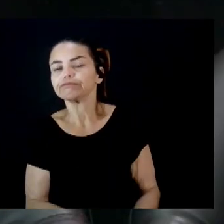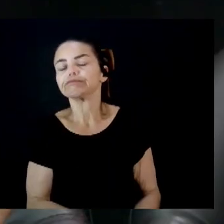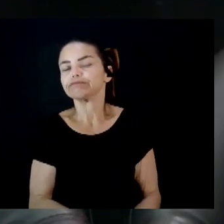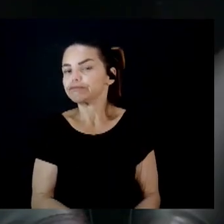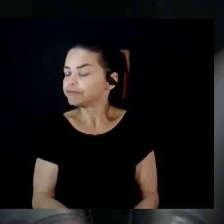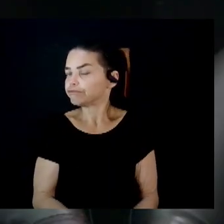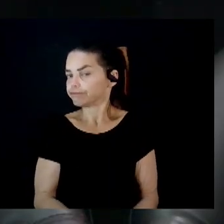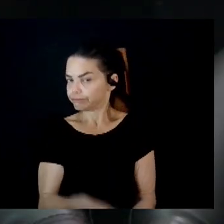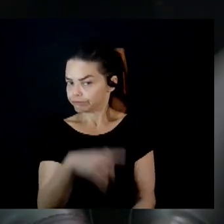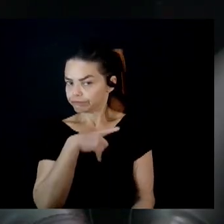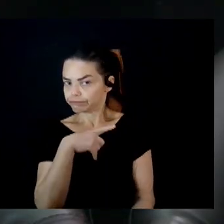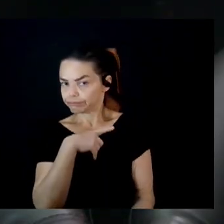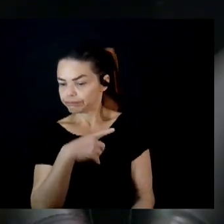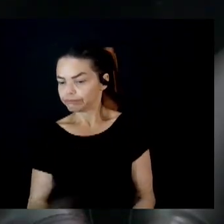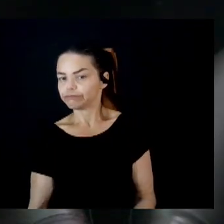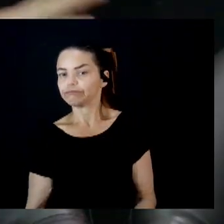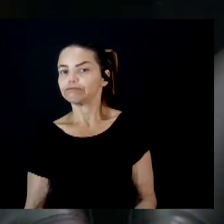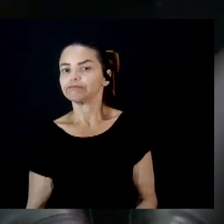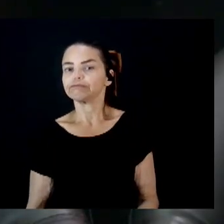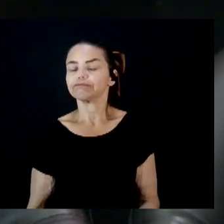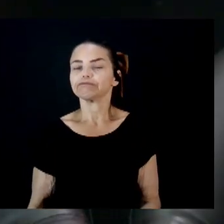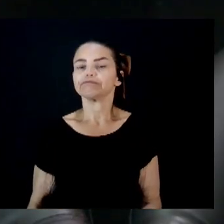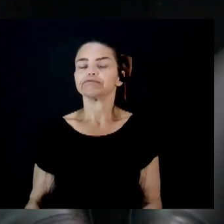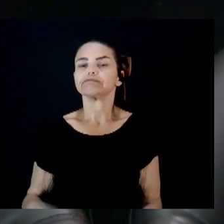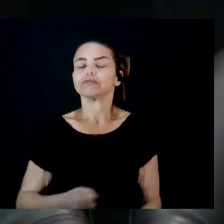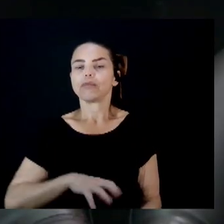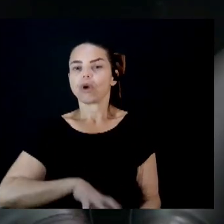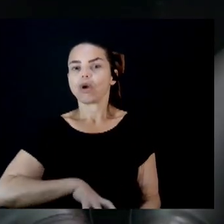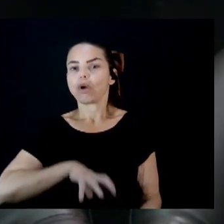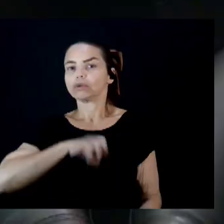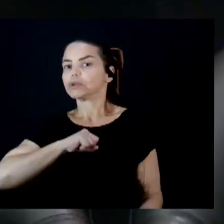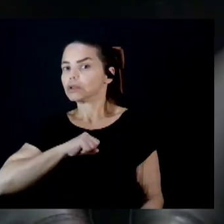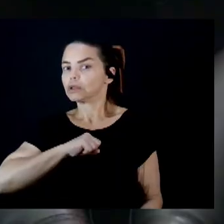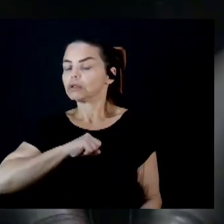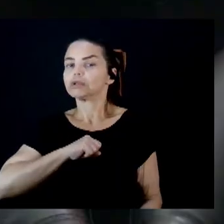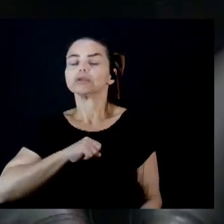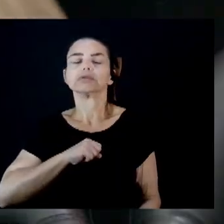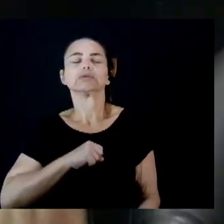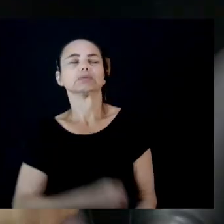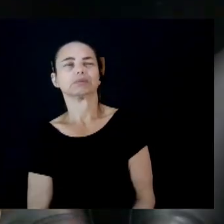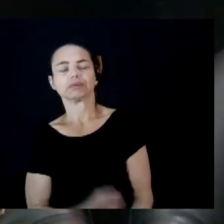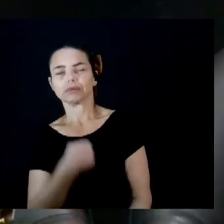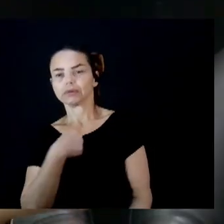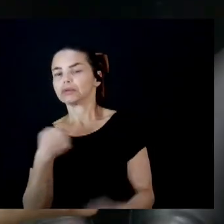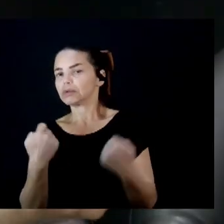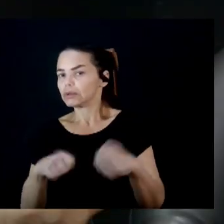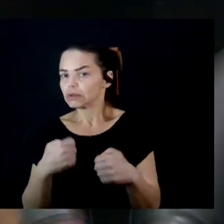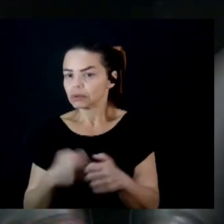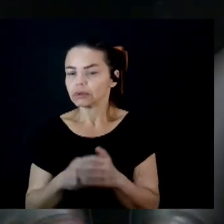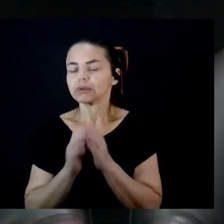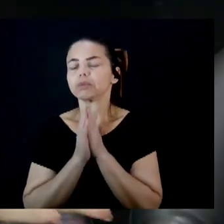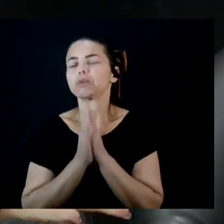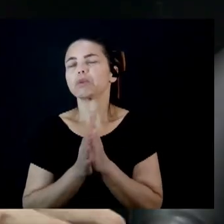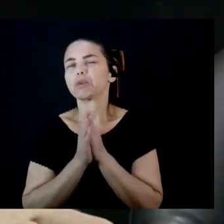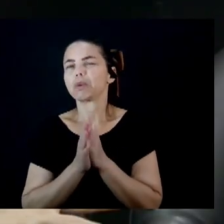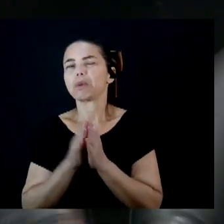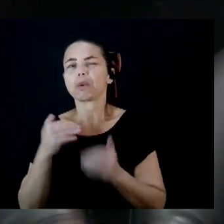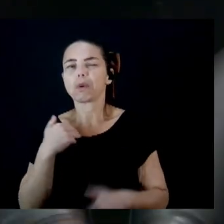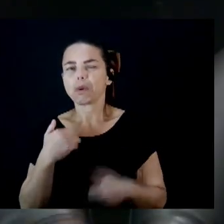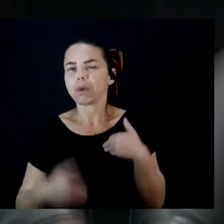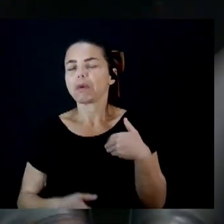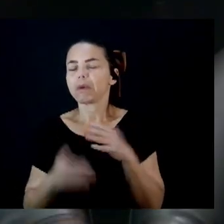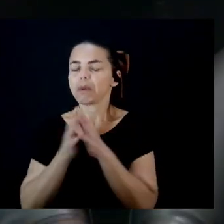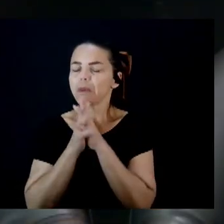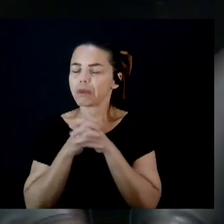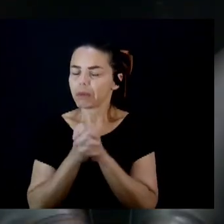chega a perimenopausa e quer te dar essa rasteira. E você fala, eu preciso de você, corpo. Me ajuda.